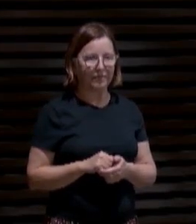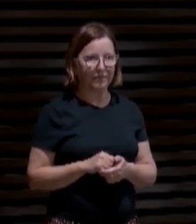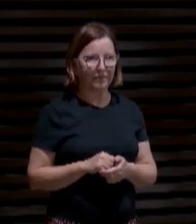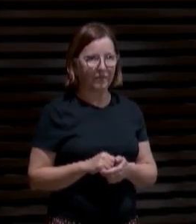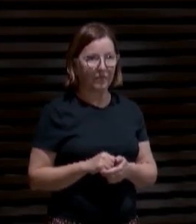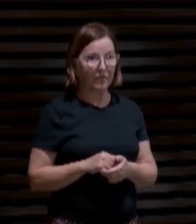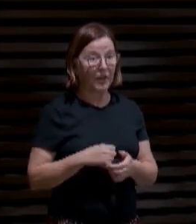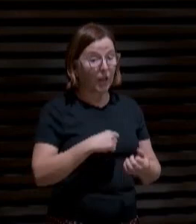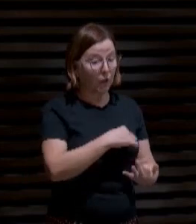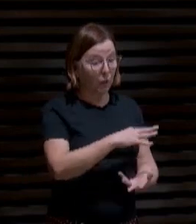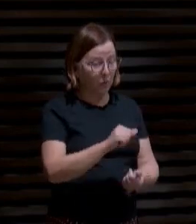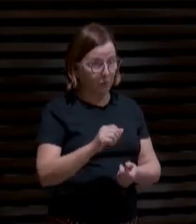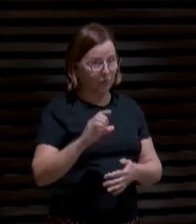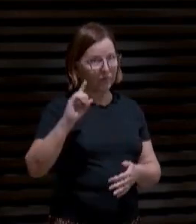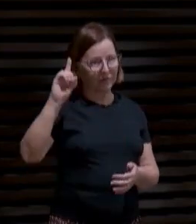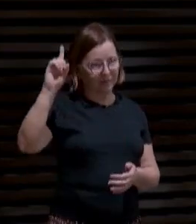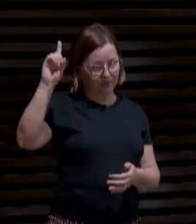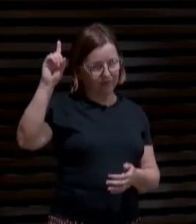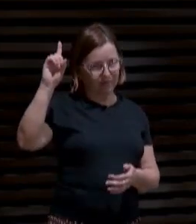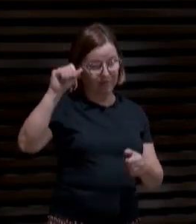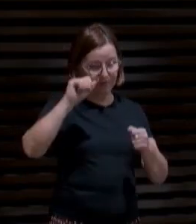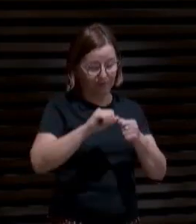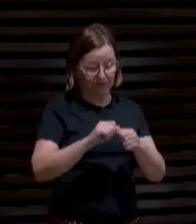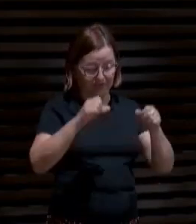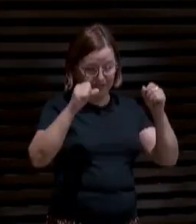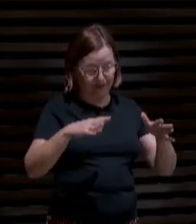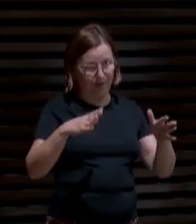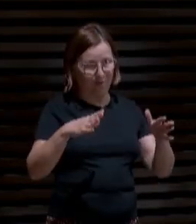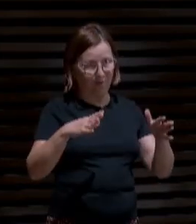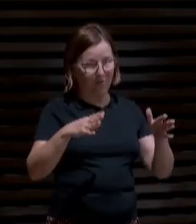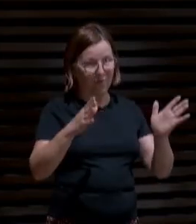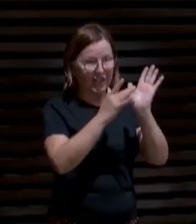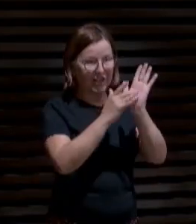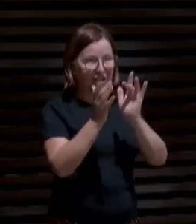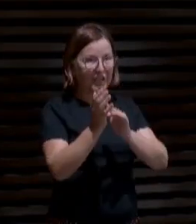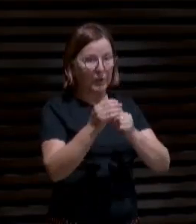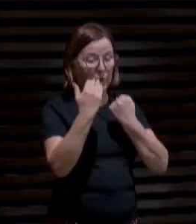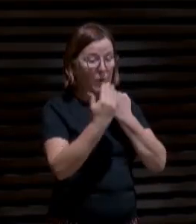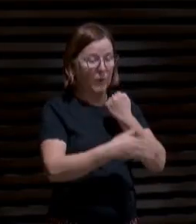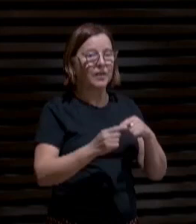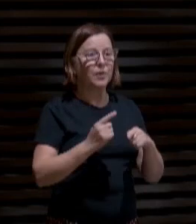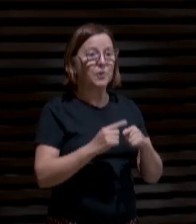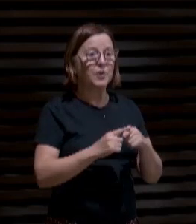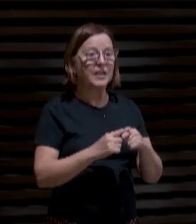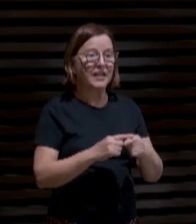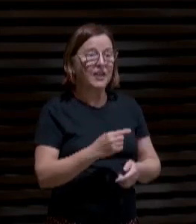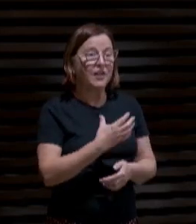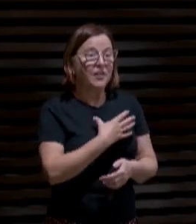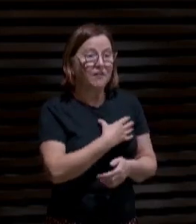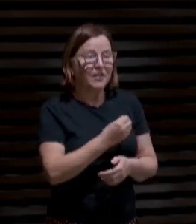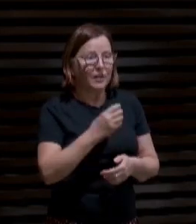No mundo de Deus, que Deus criou, o Filho de Deus é condenado por ser o Filho do homem, o Filho de